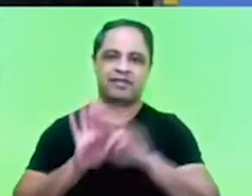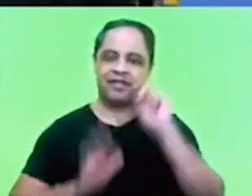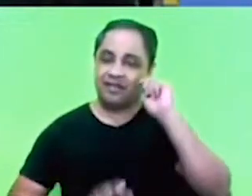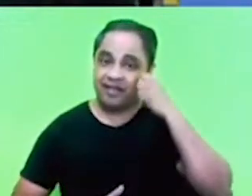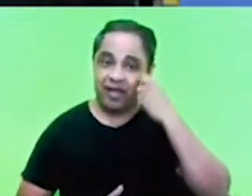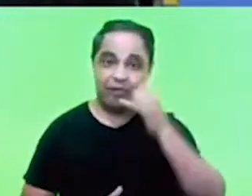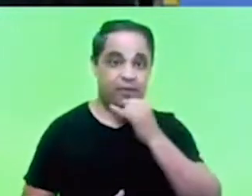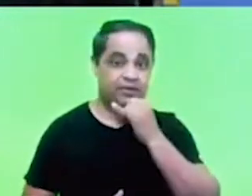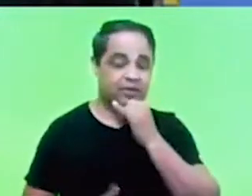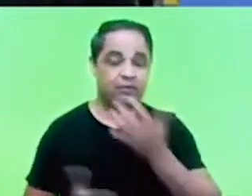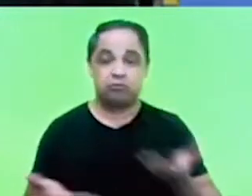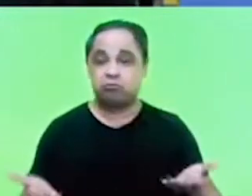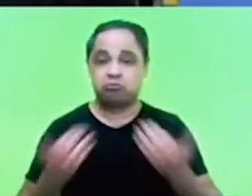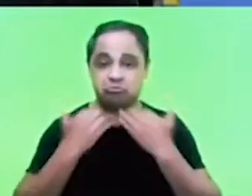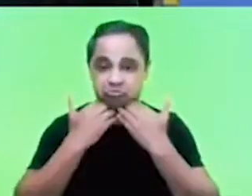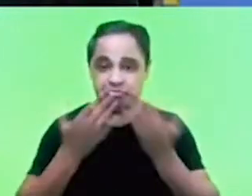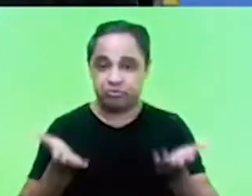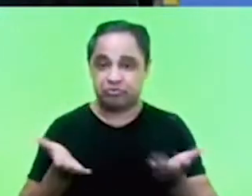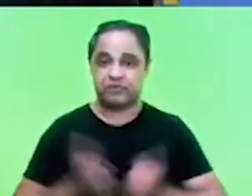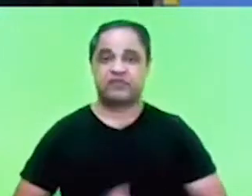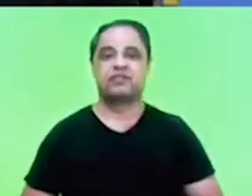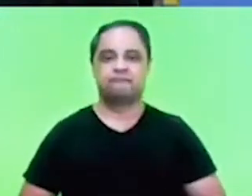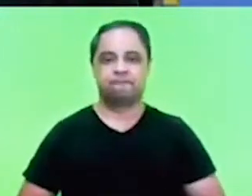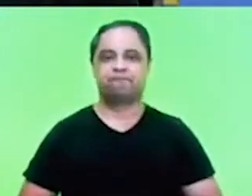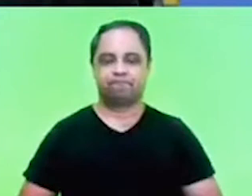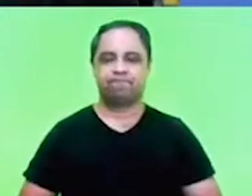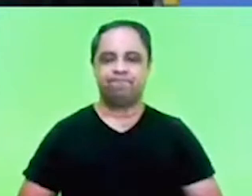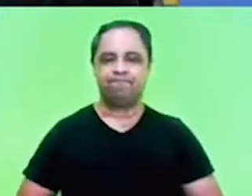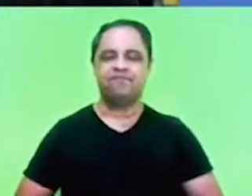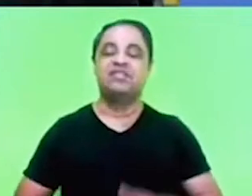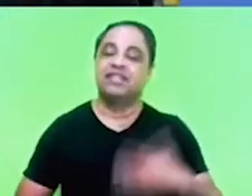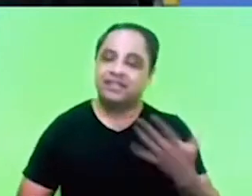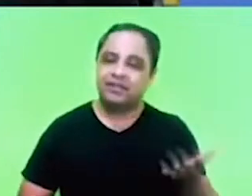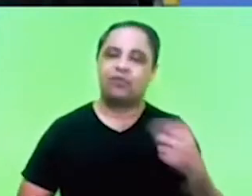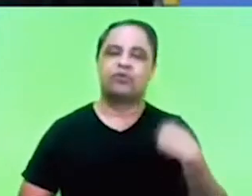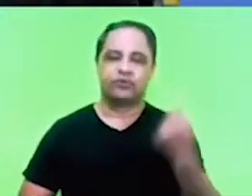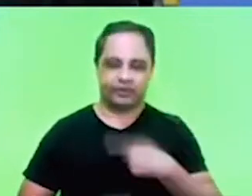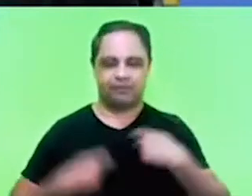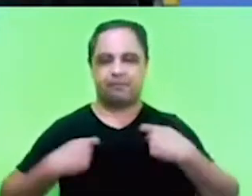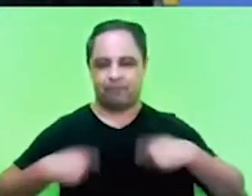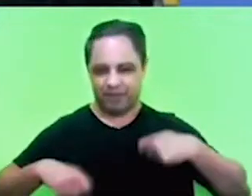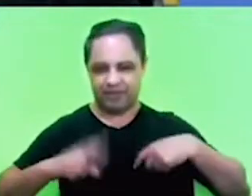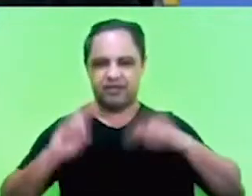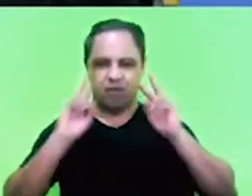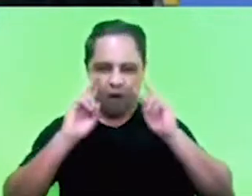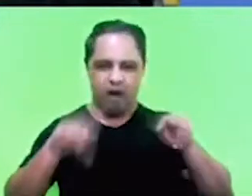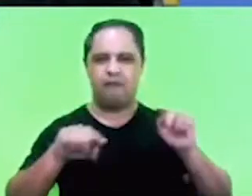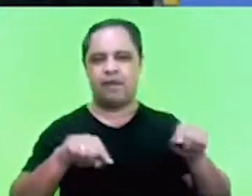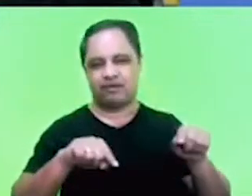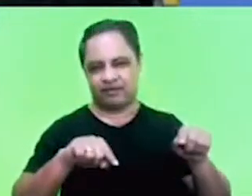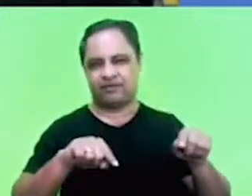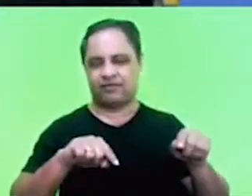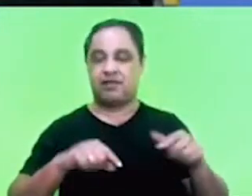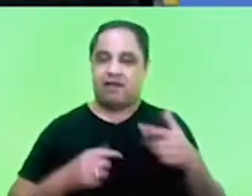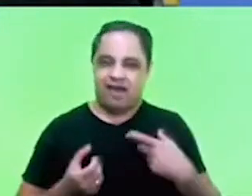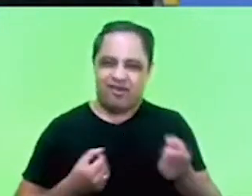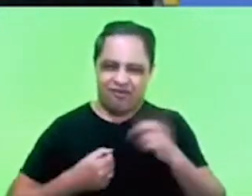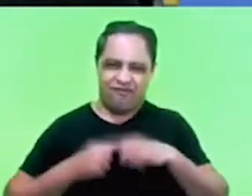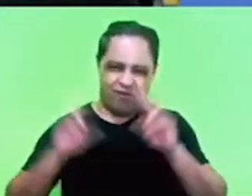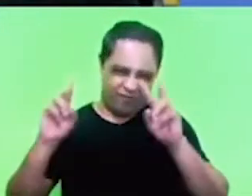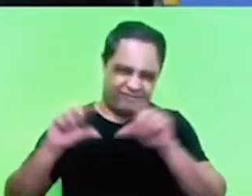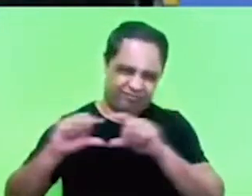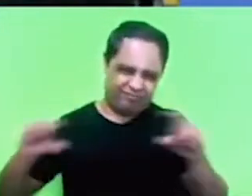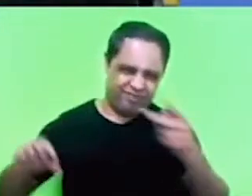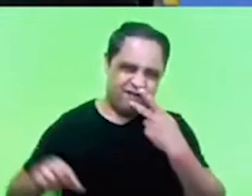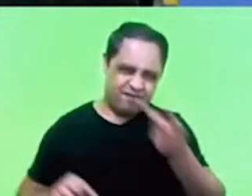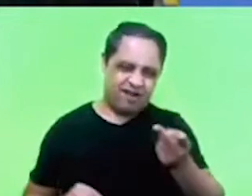a gente não vai para lugar nenhum, entendeu? Então, assim, a gente precisa olhar para isso. Aí eu volto nessa frase que eu estava te falando,